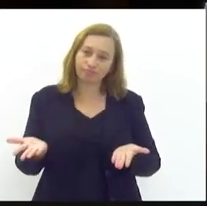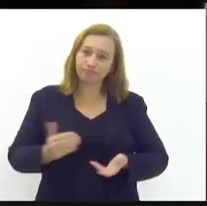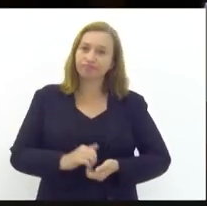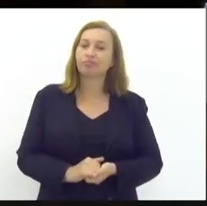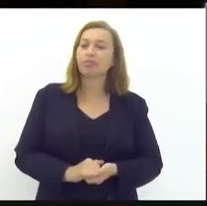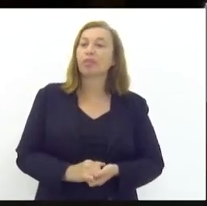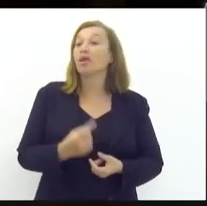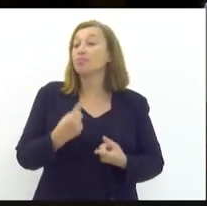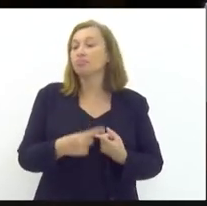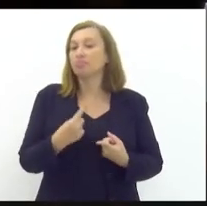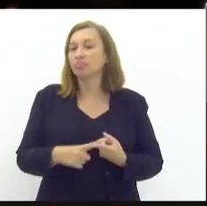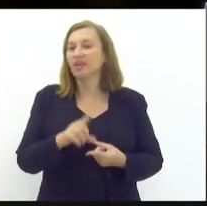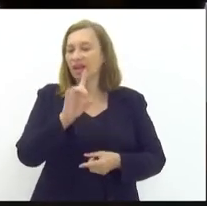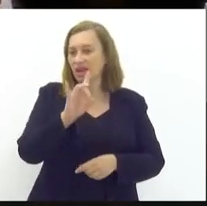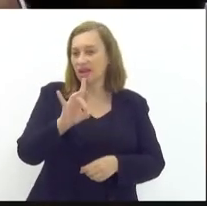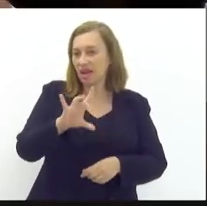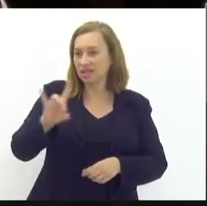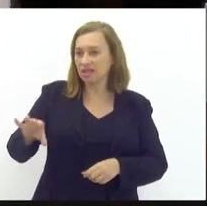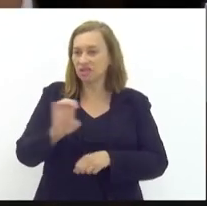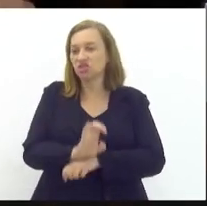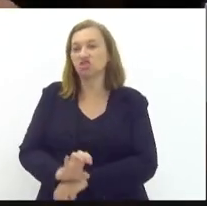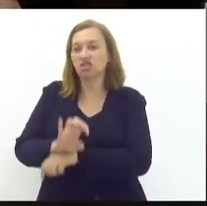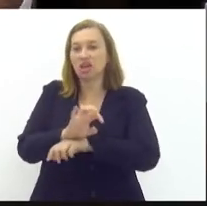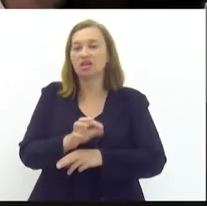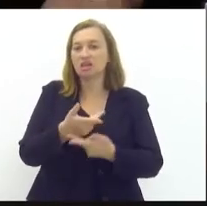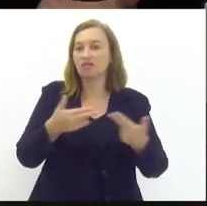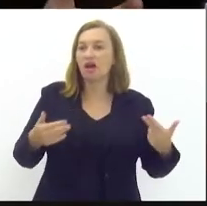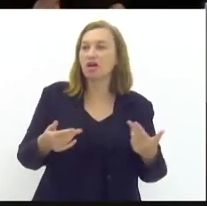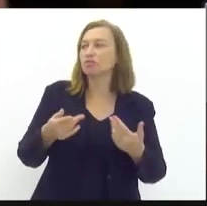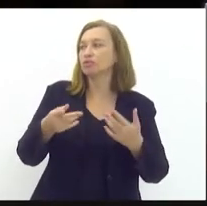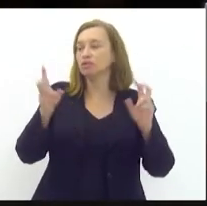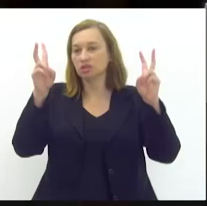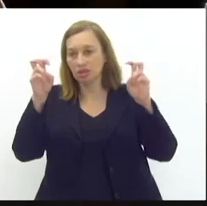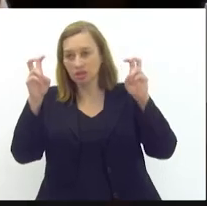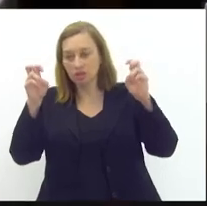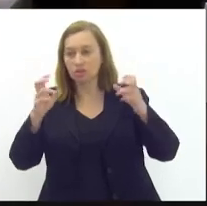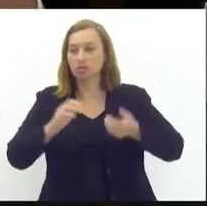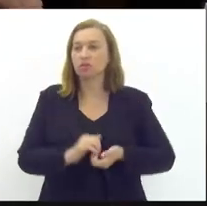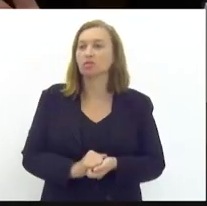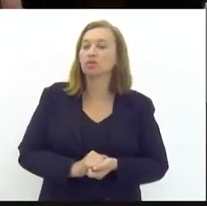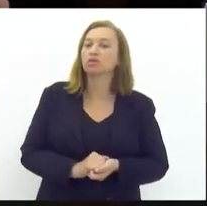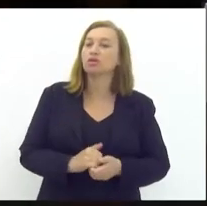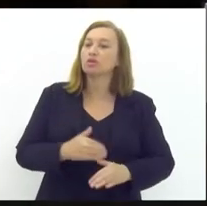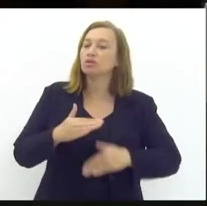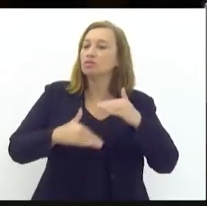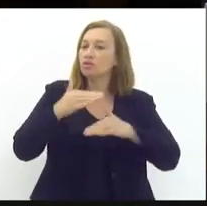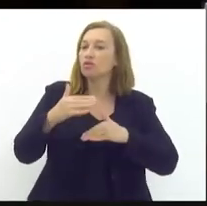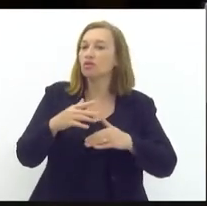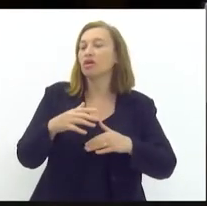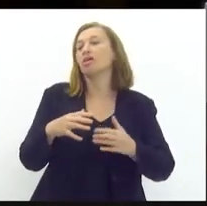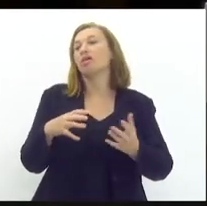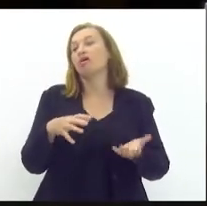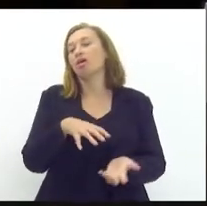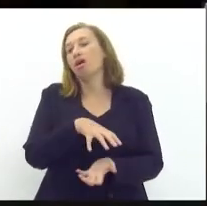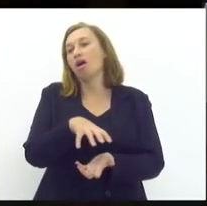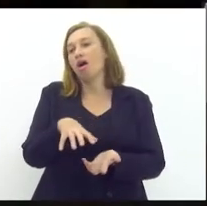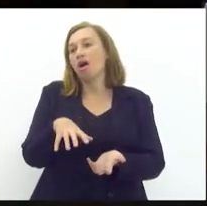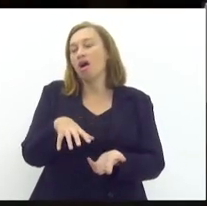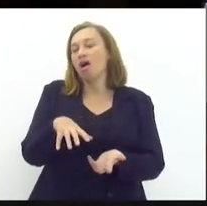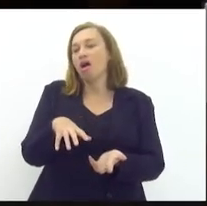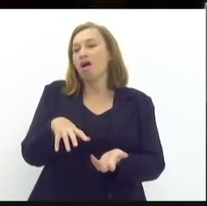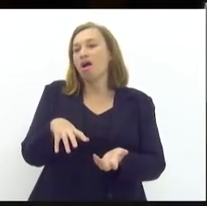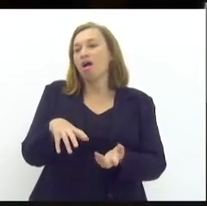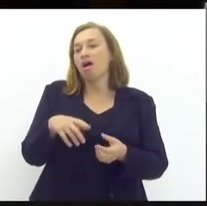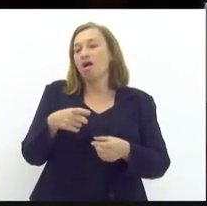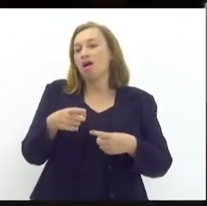porque aí cada estado e aí tem várias questões como princípio da origem começou a se a volumar a guerra fiscal os parlamentos começaram